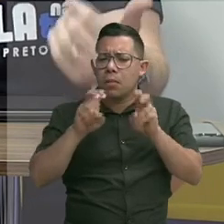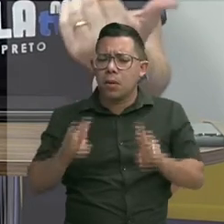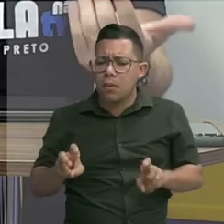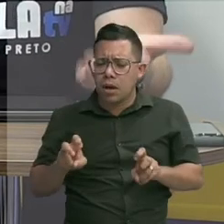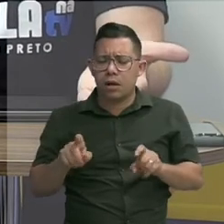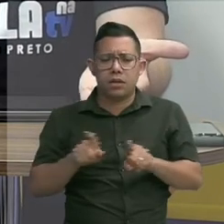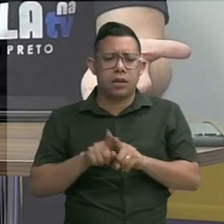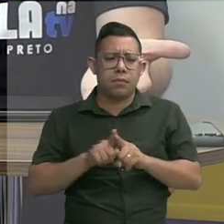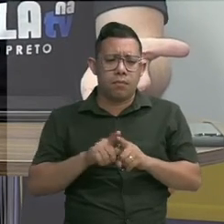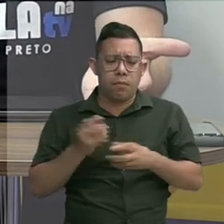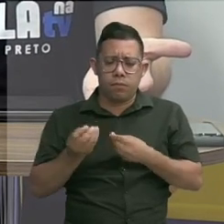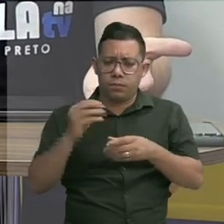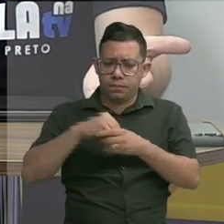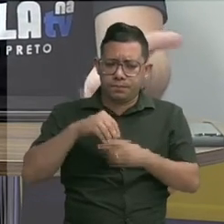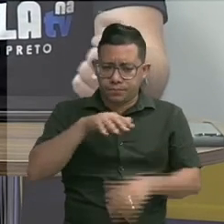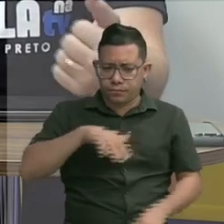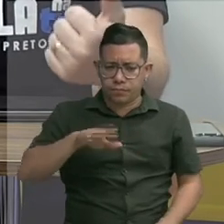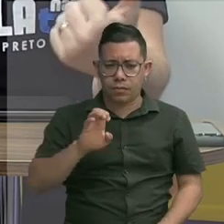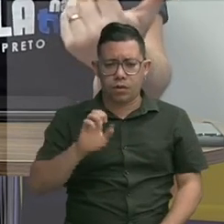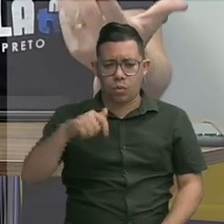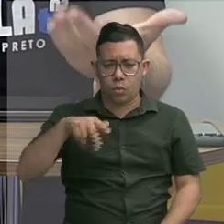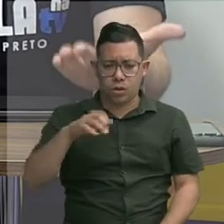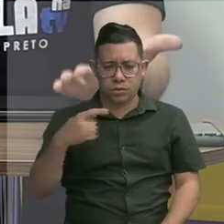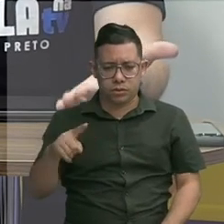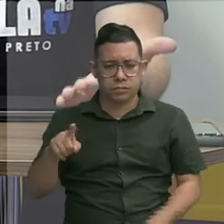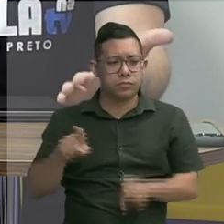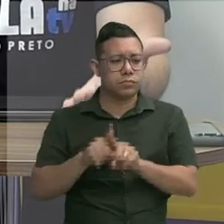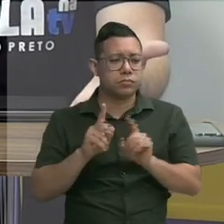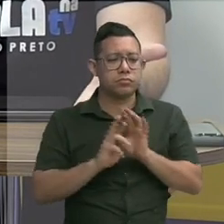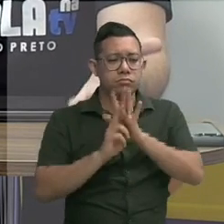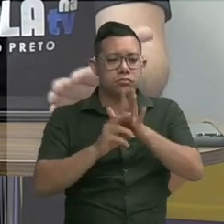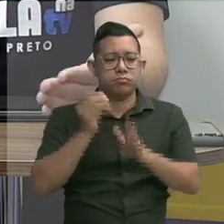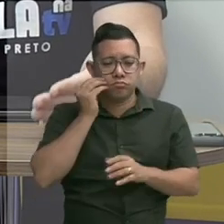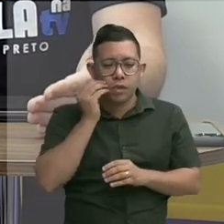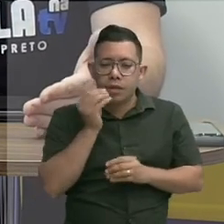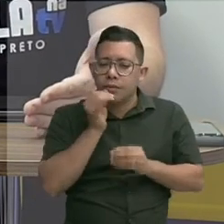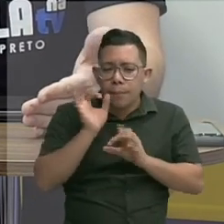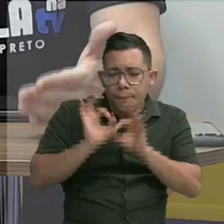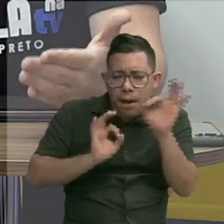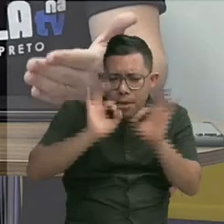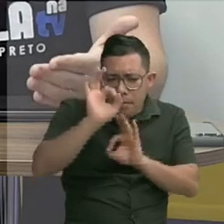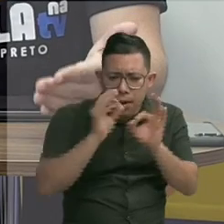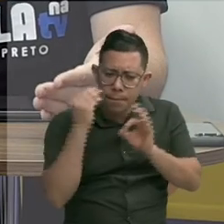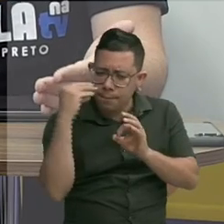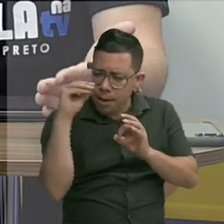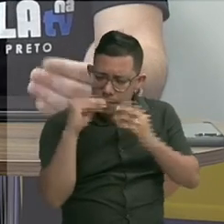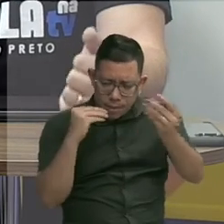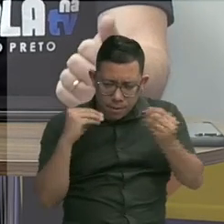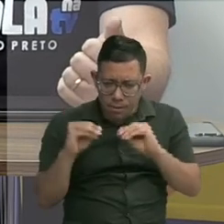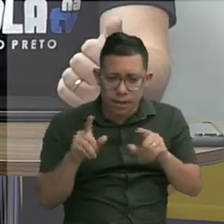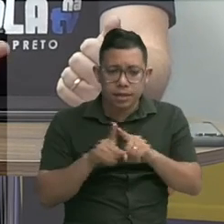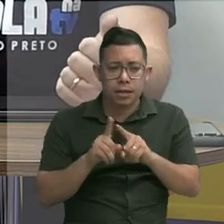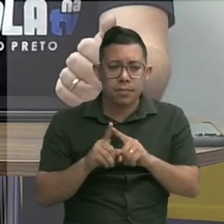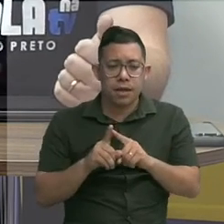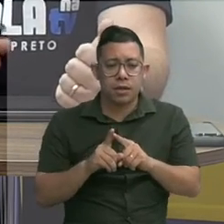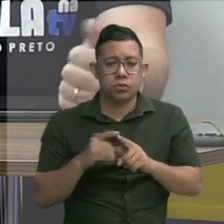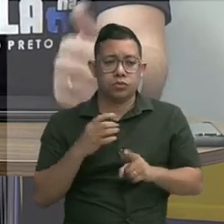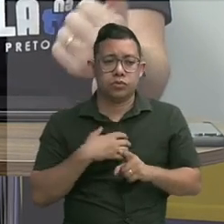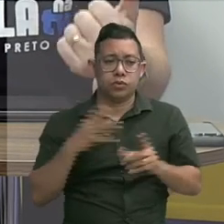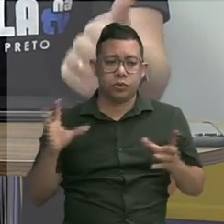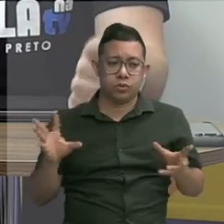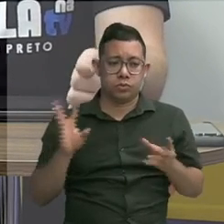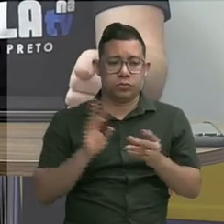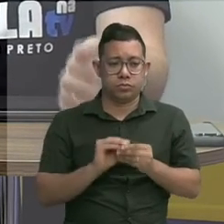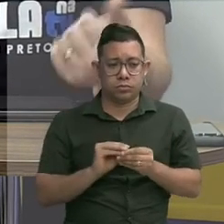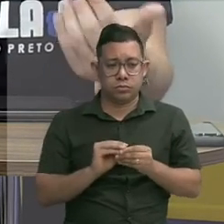coeficientes de uma equação do segundo grau a representaram na equação segundo grau na forma reduzida queimar